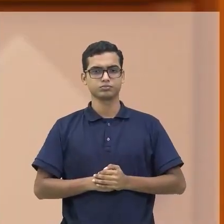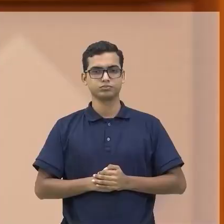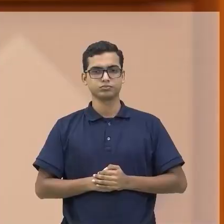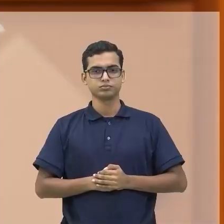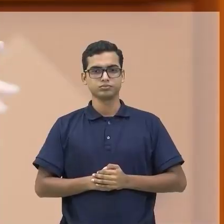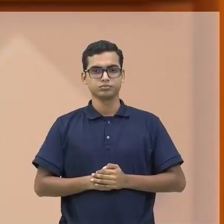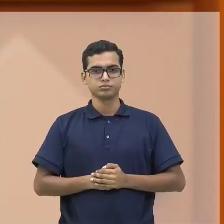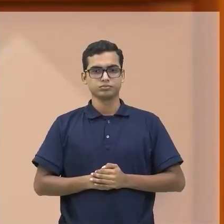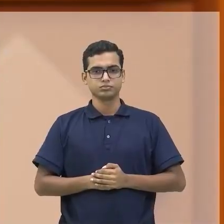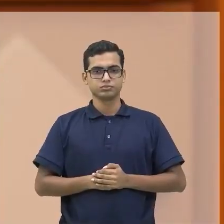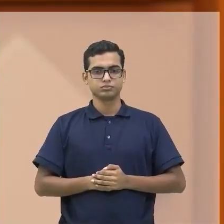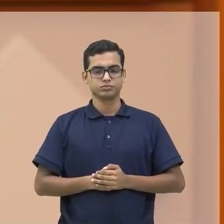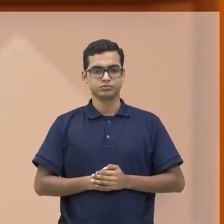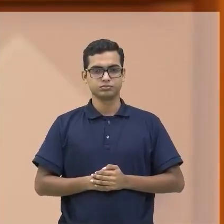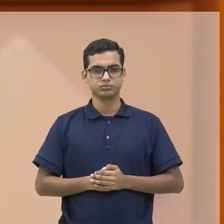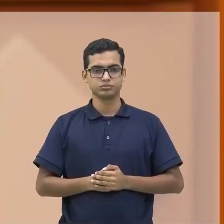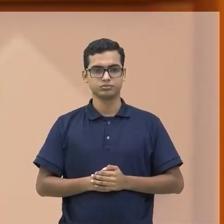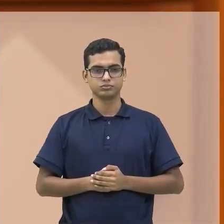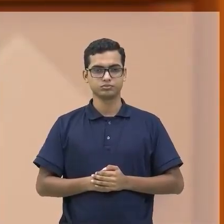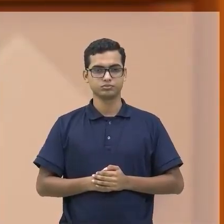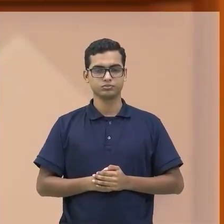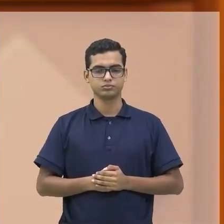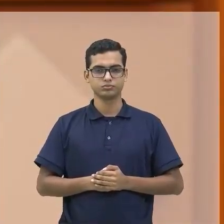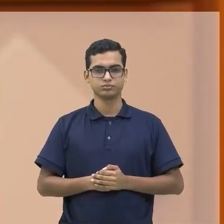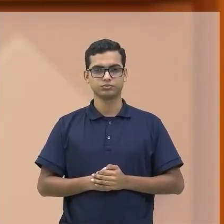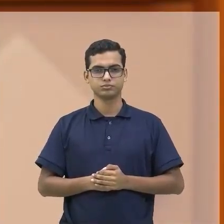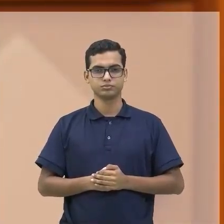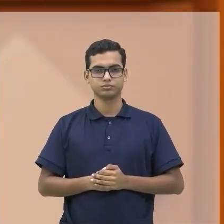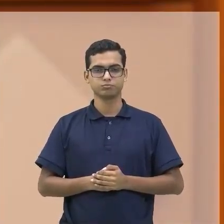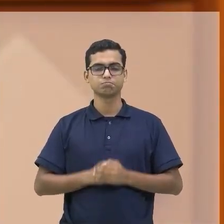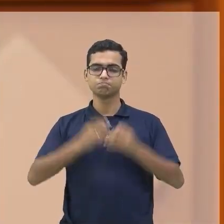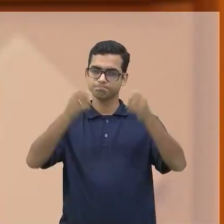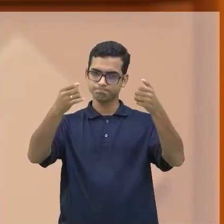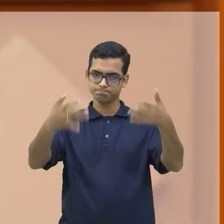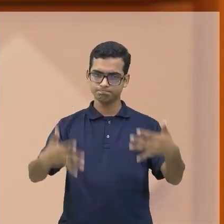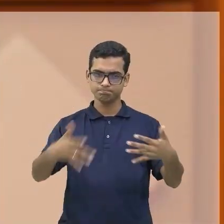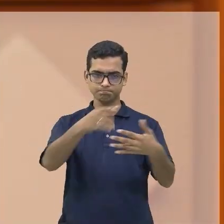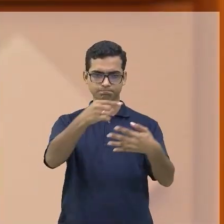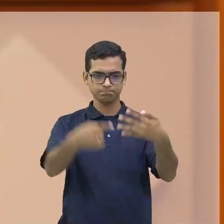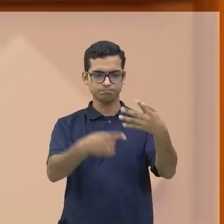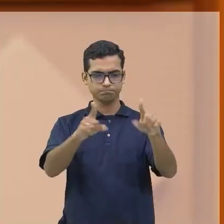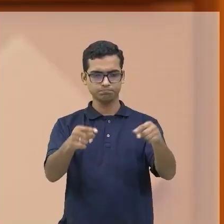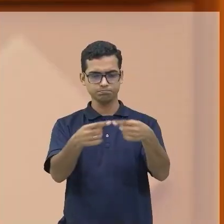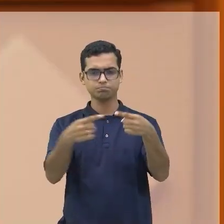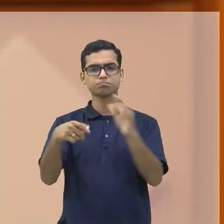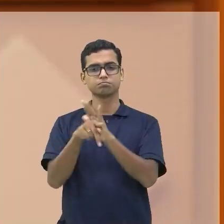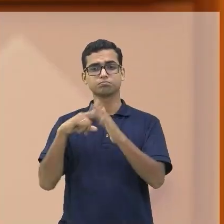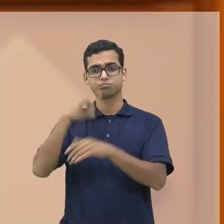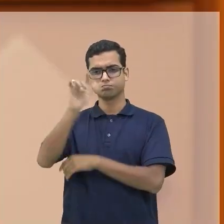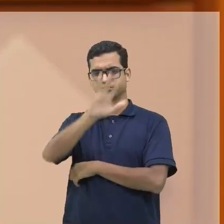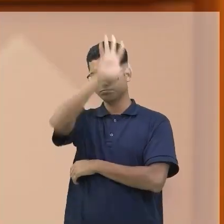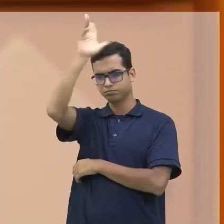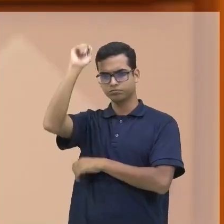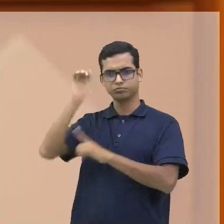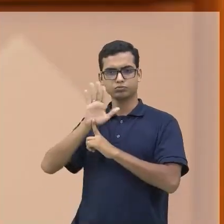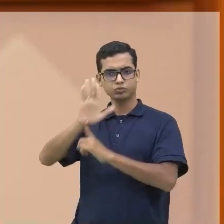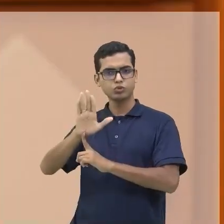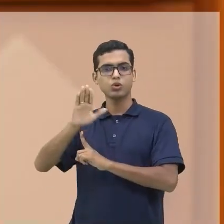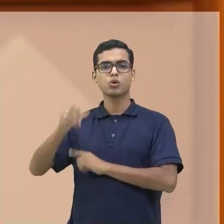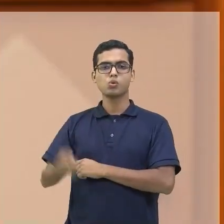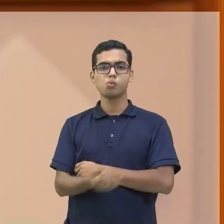Falamos aí sobre alguns aspectos relacionados, né, à população indígena, onde o Amazonas ele se destaca aí no